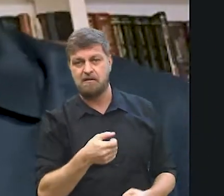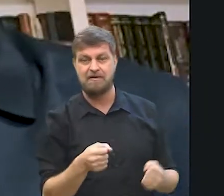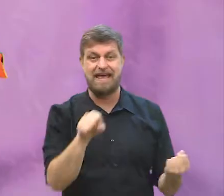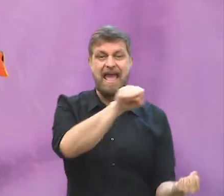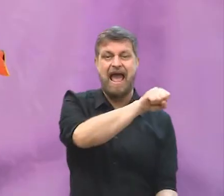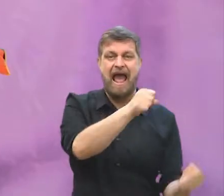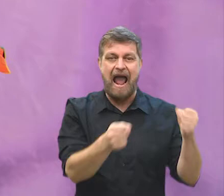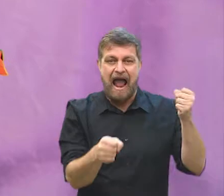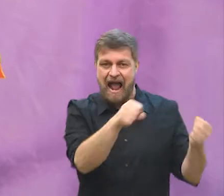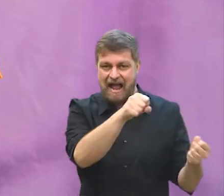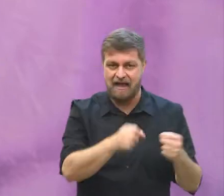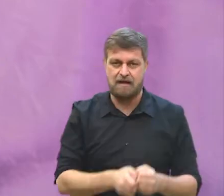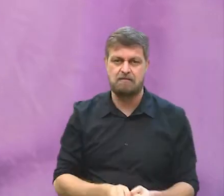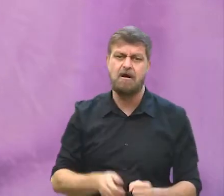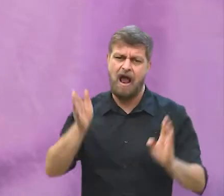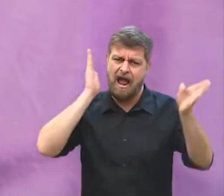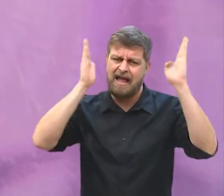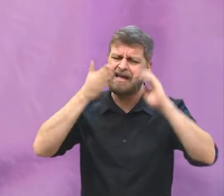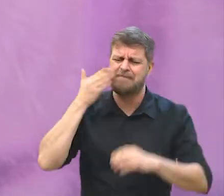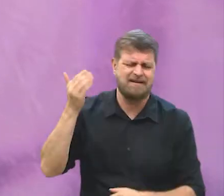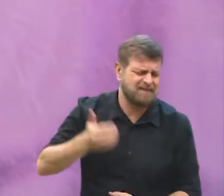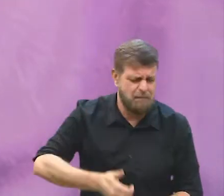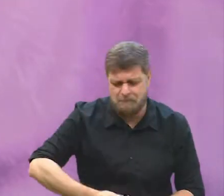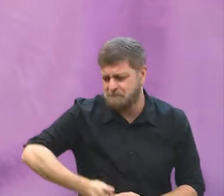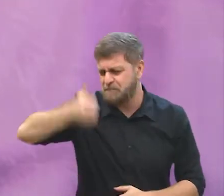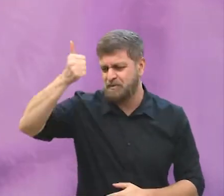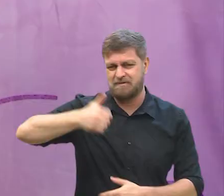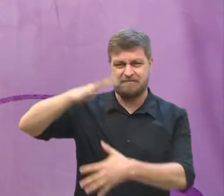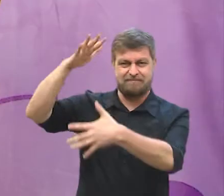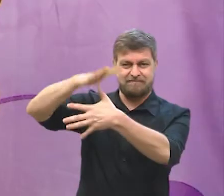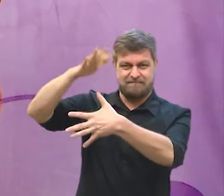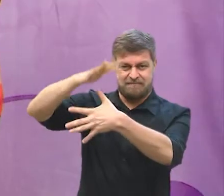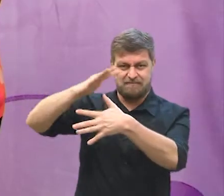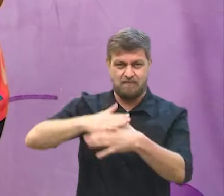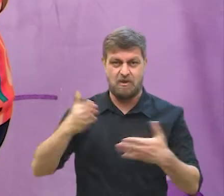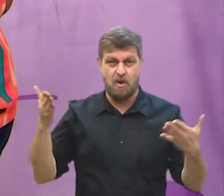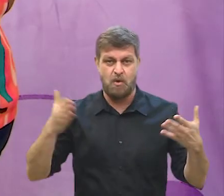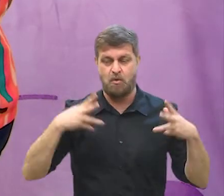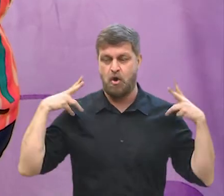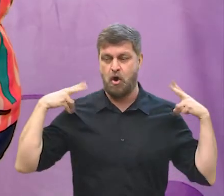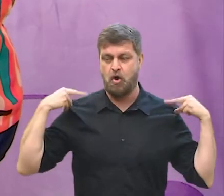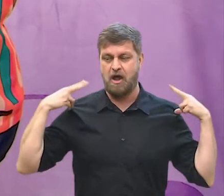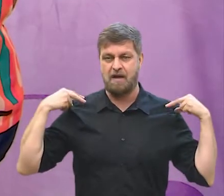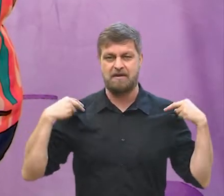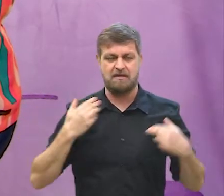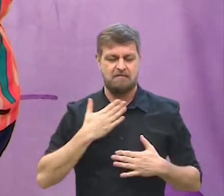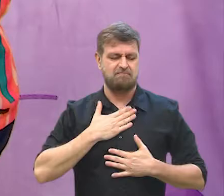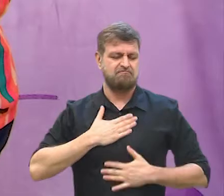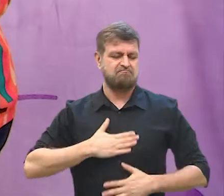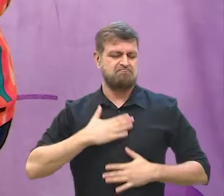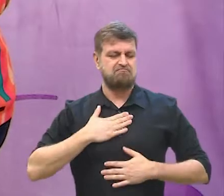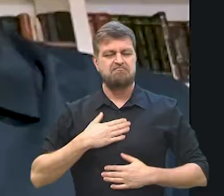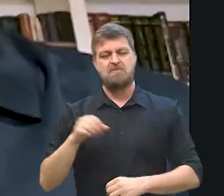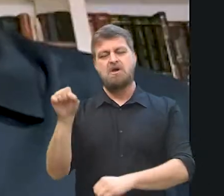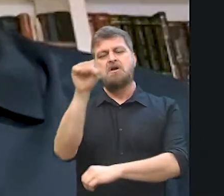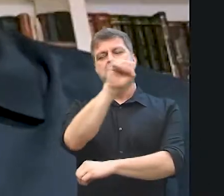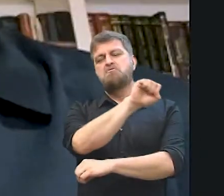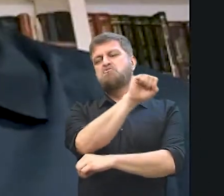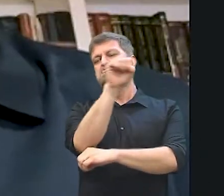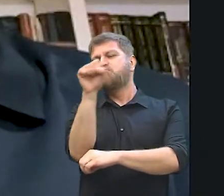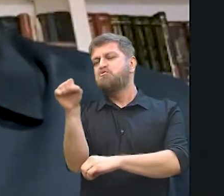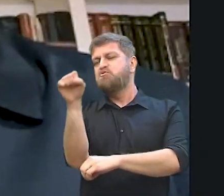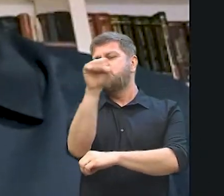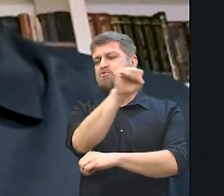É incrível. Ô, doutor, é verdade. Então, o caminhoneiro hoje... Está mais confortável, né? Não, é